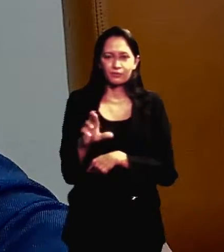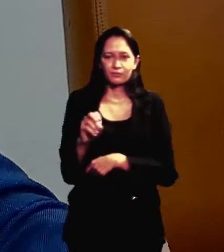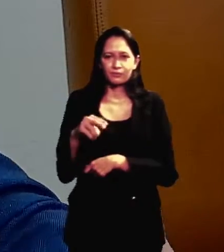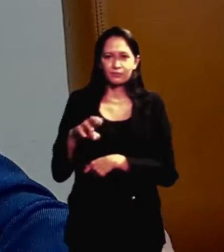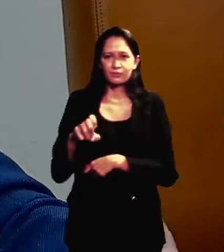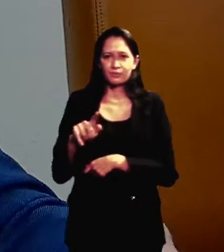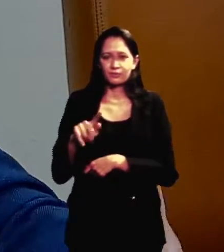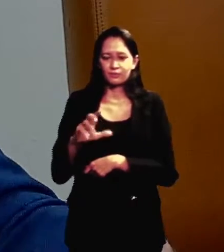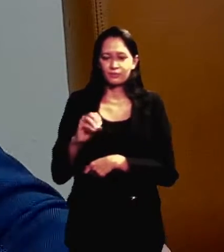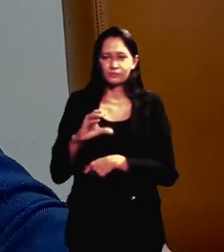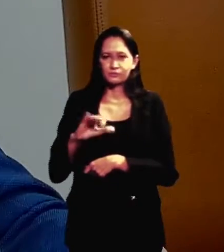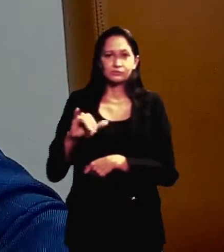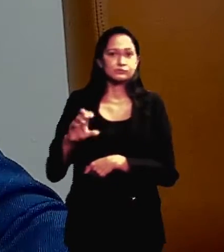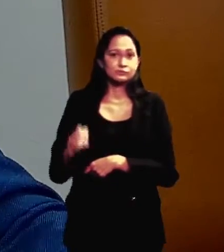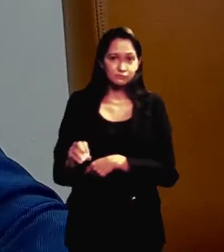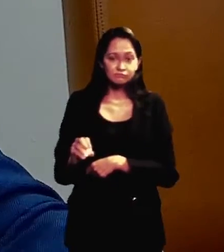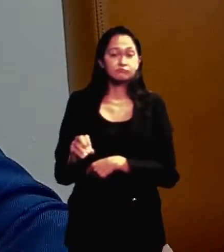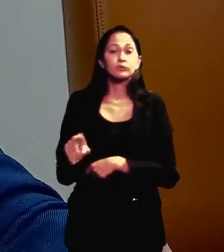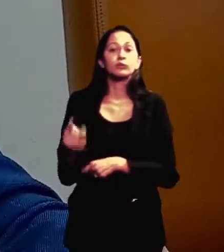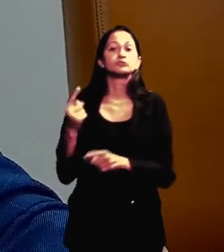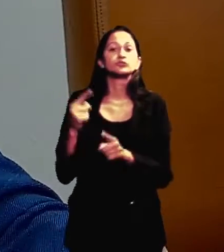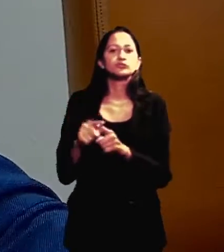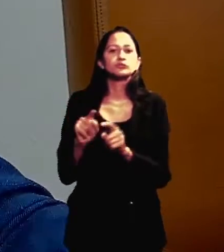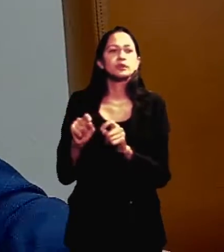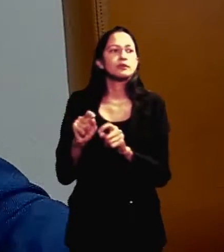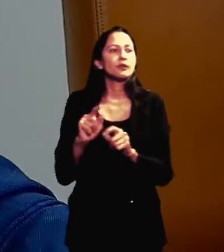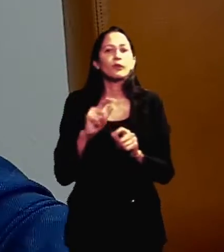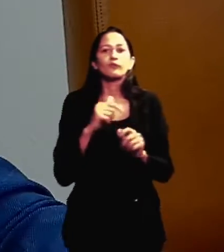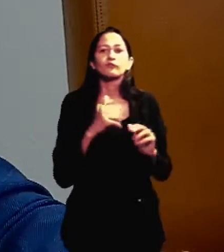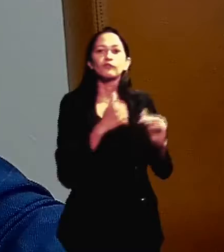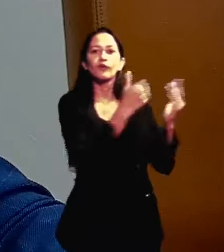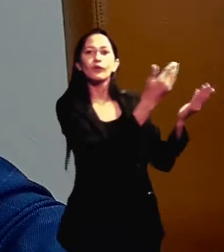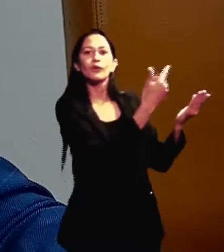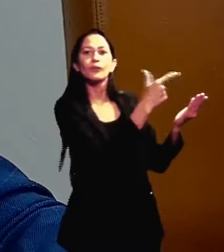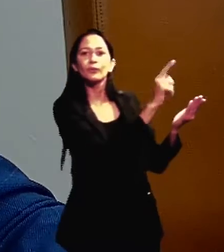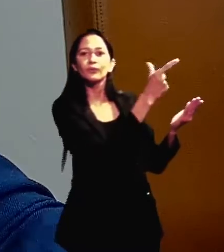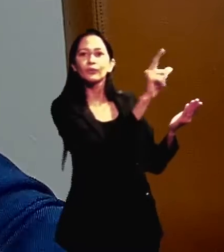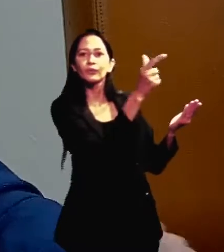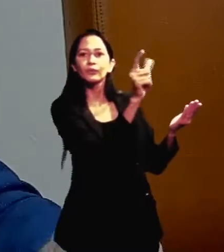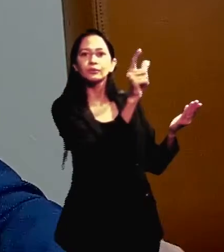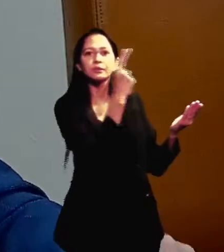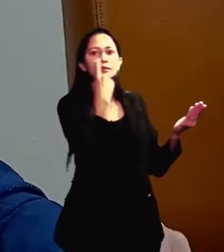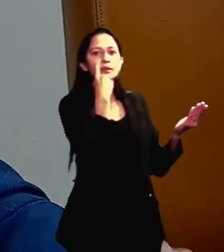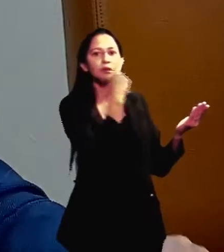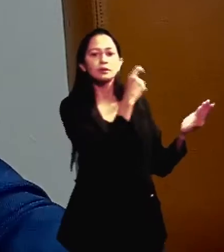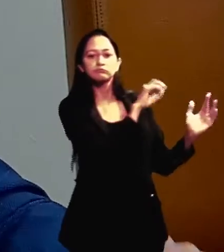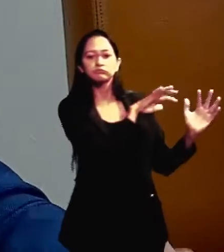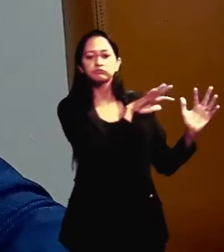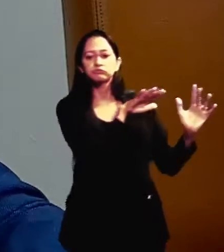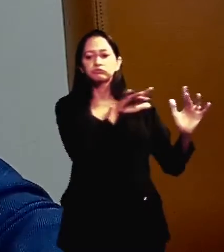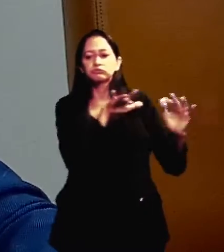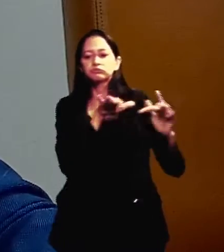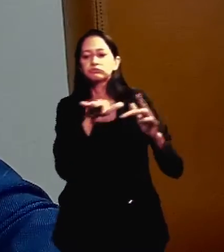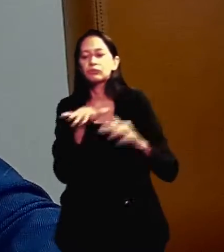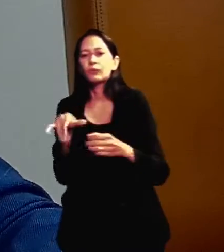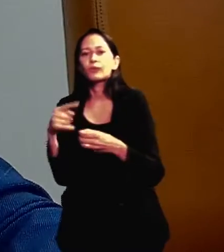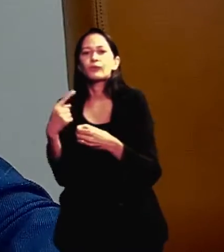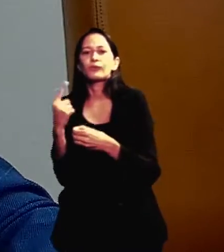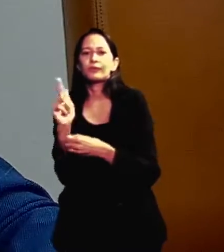as empresas do agronegócio se instalem em Goiânia e que tem esse título